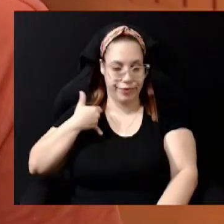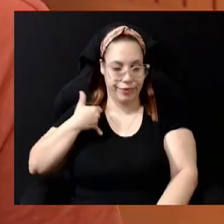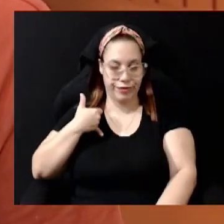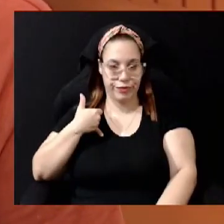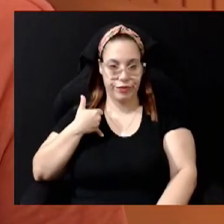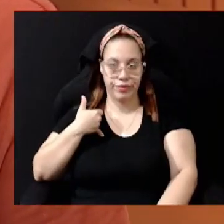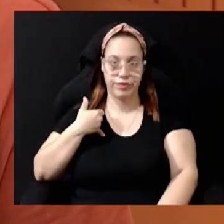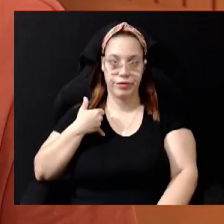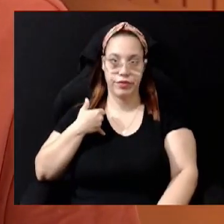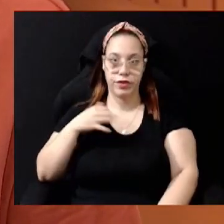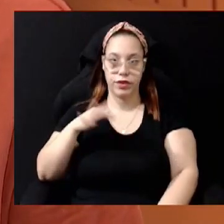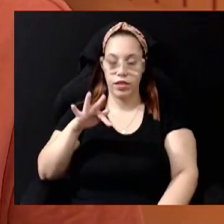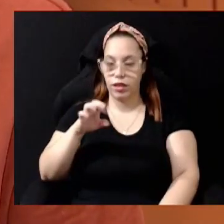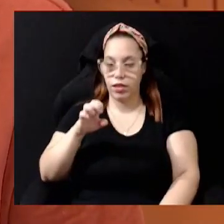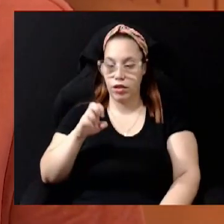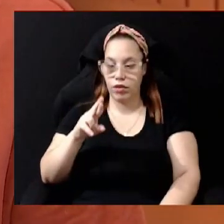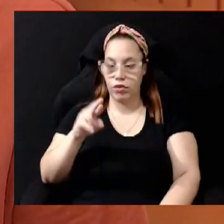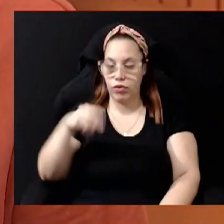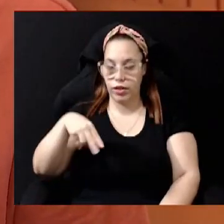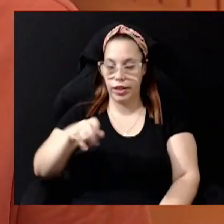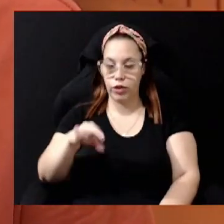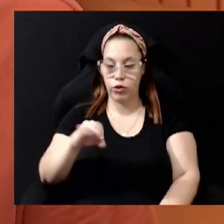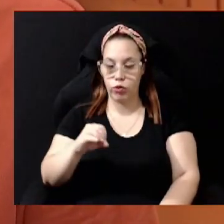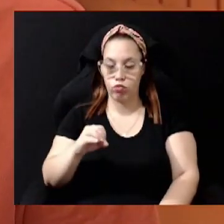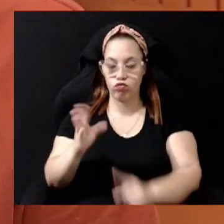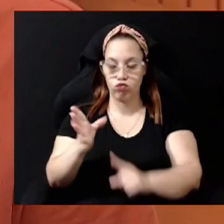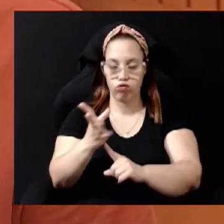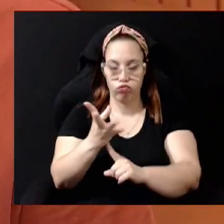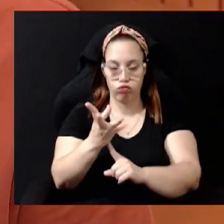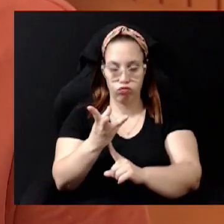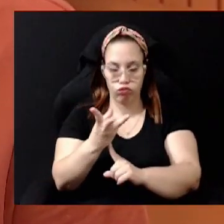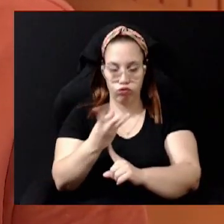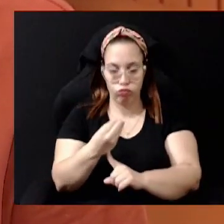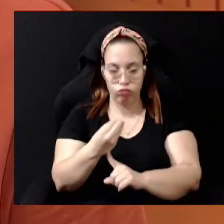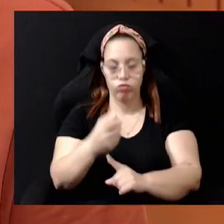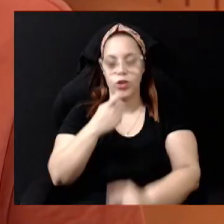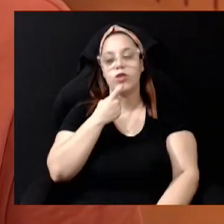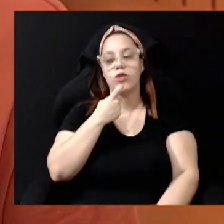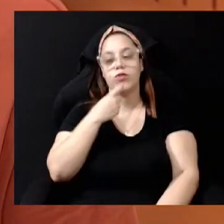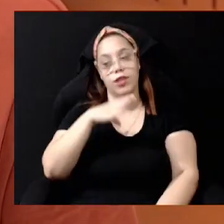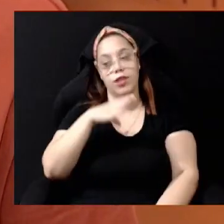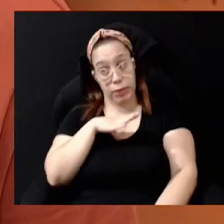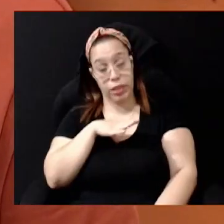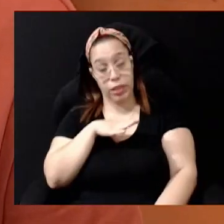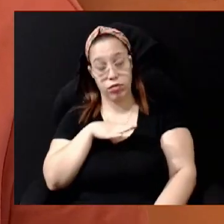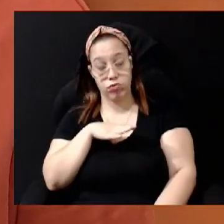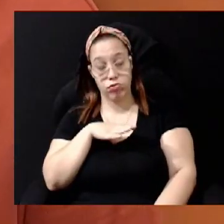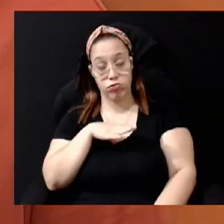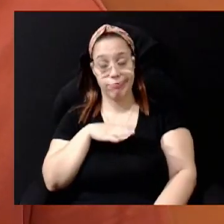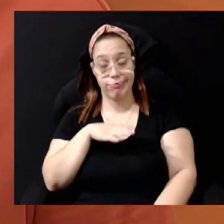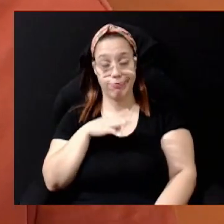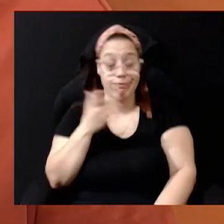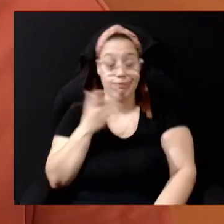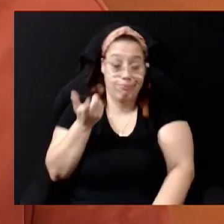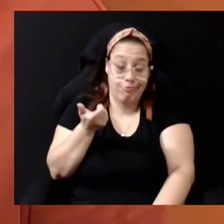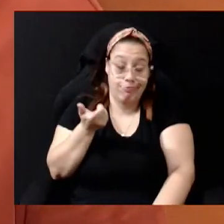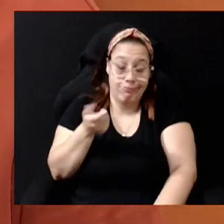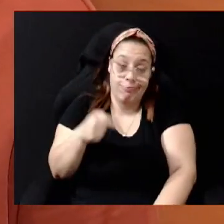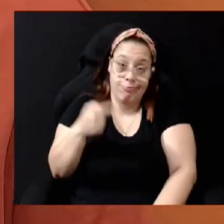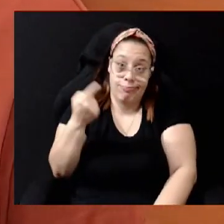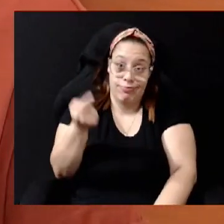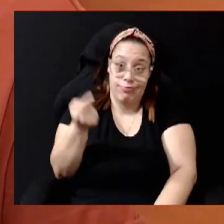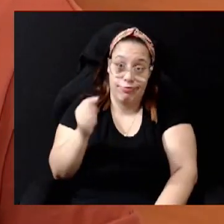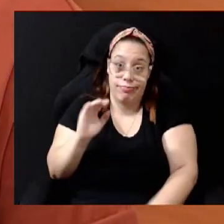um artista super importante da história da arte de Campinas, é um cara que, além de ser um artista, né,